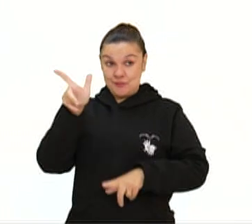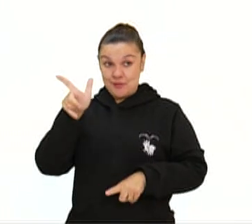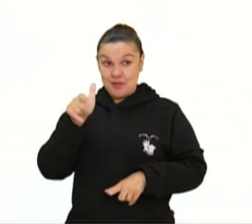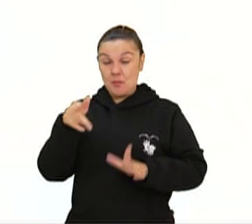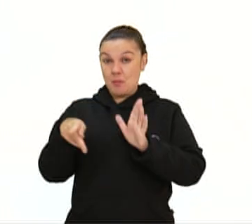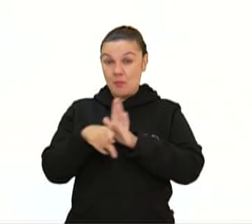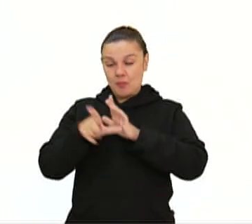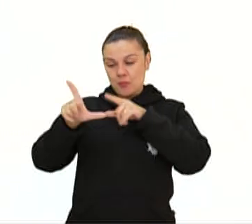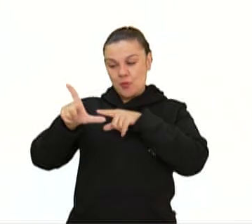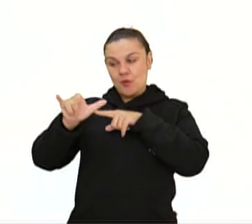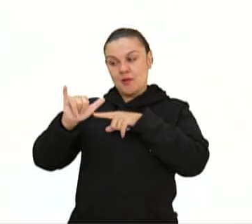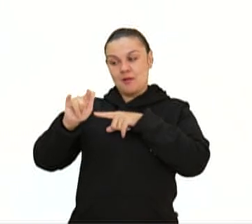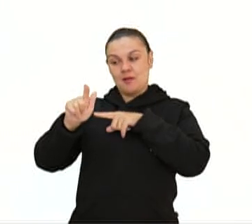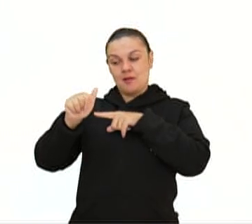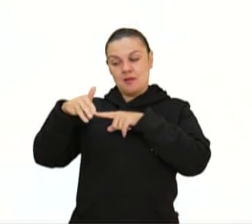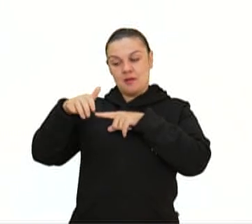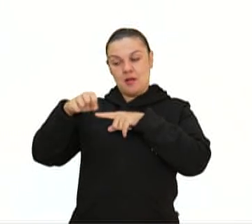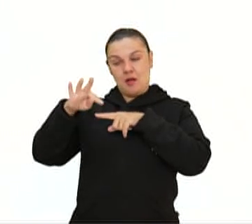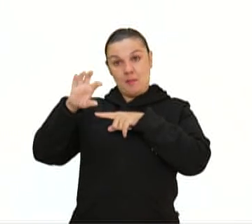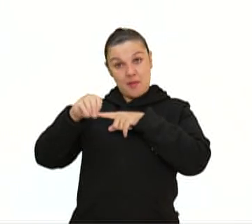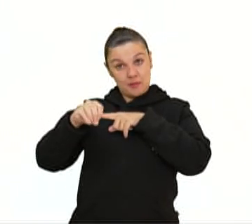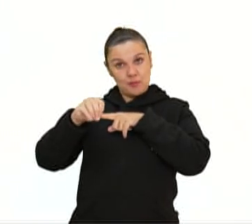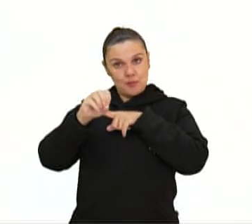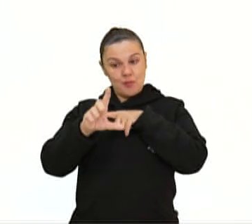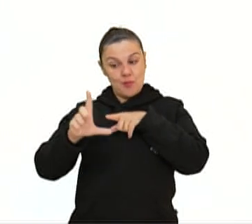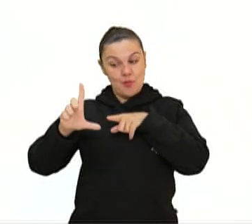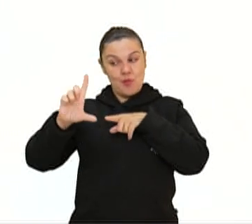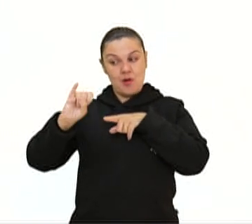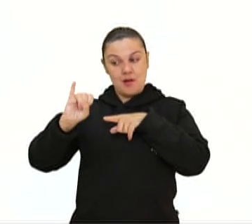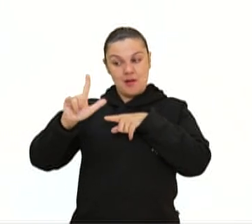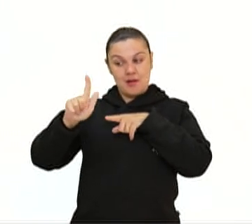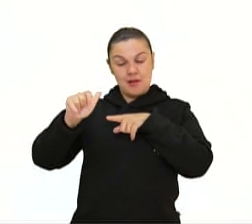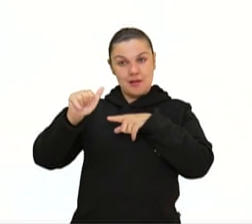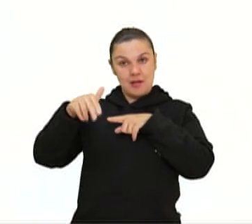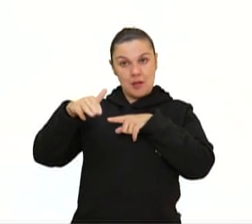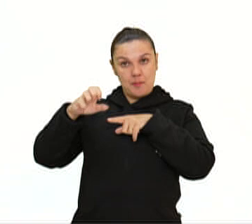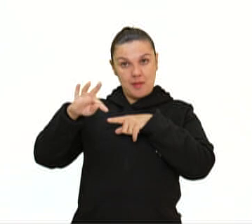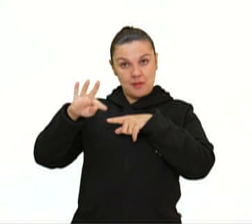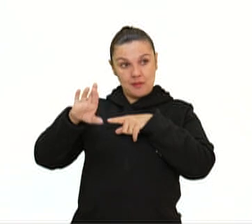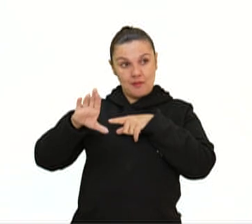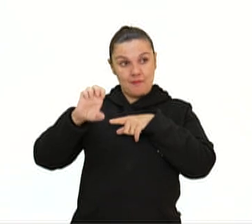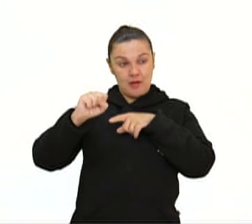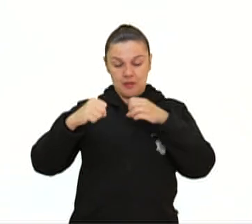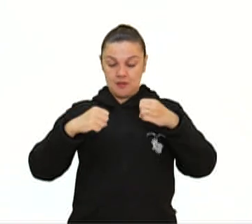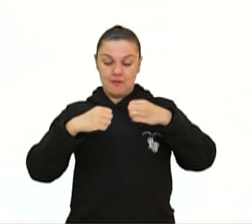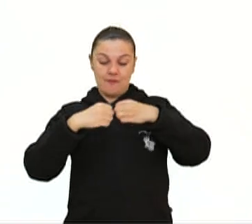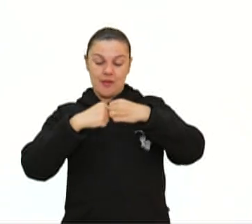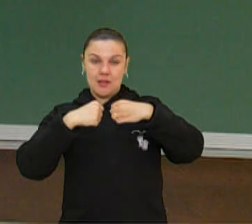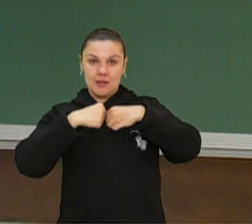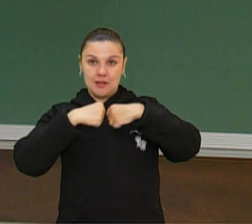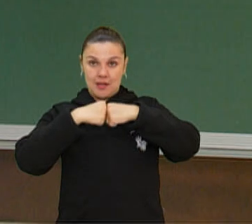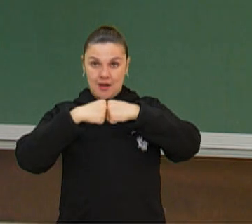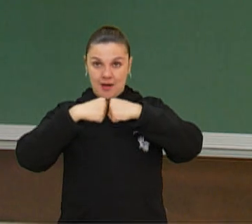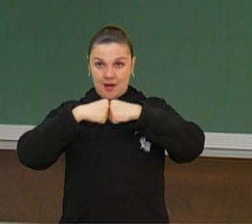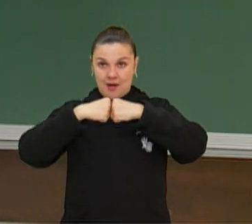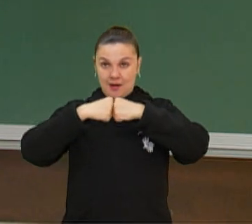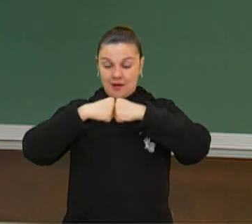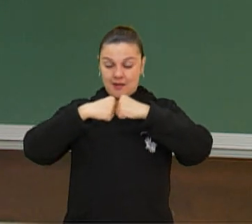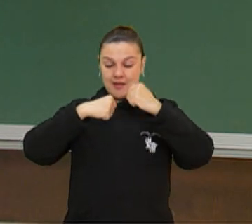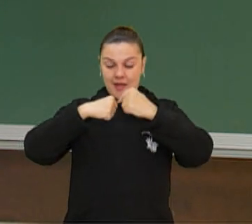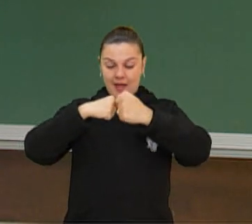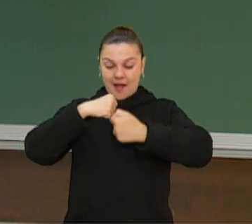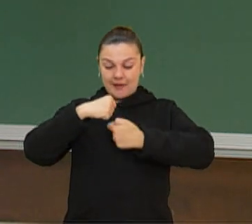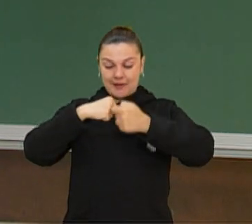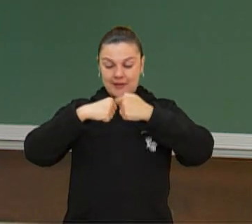dos ligamentos, tá? Os ligamentos, eles vão fixar, as articulações, elas vão ligar osso, vão ser a conexão, e